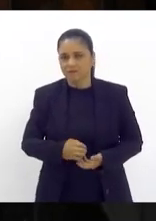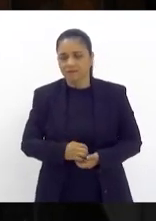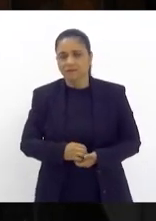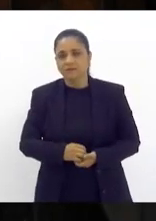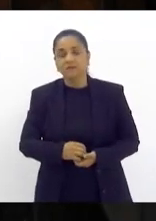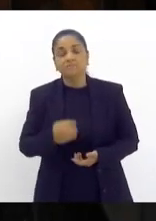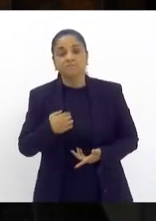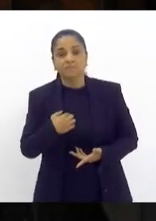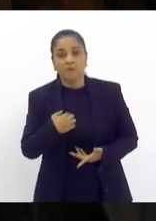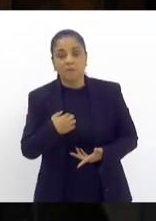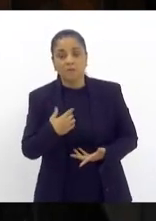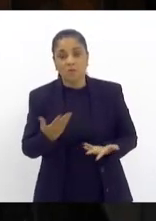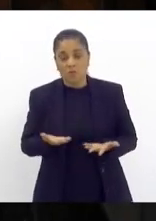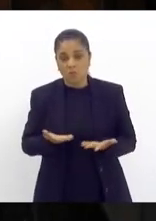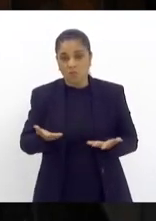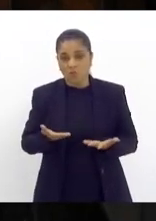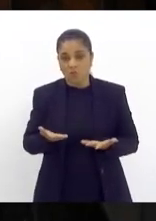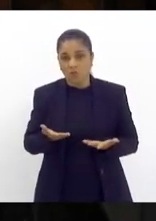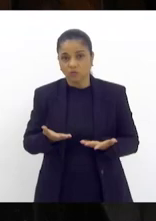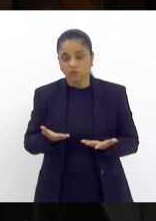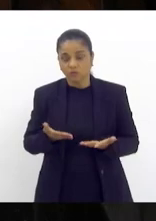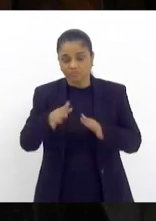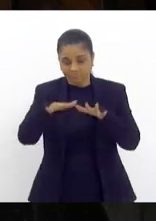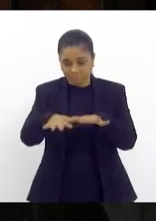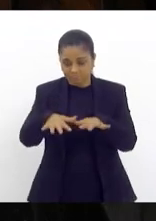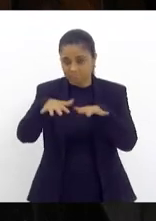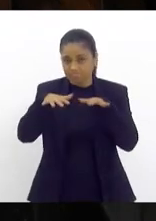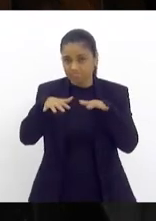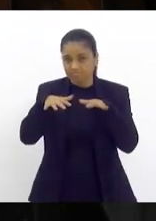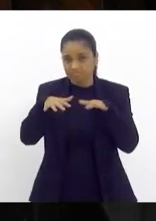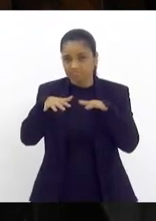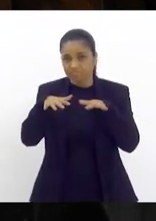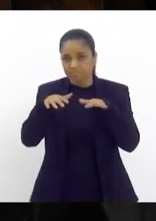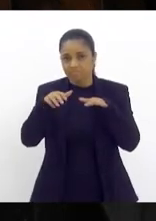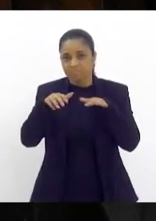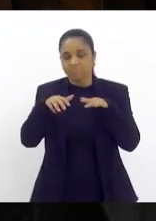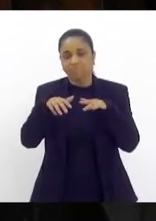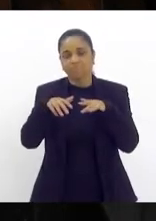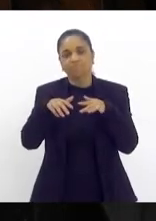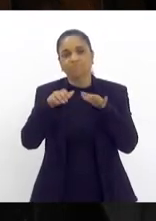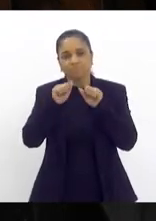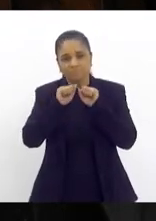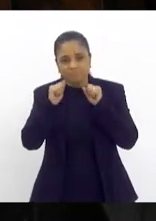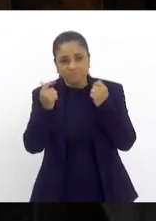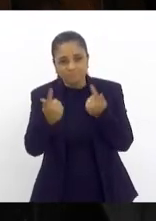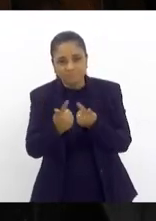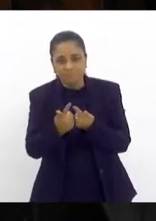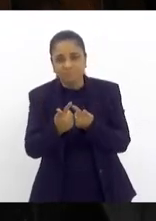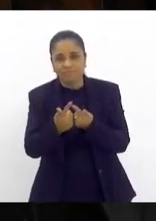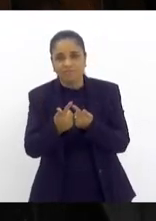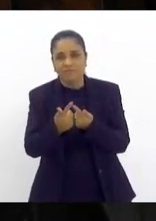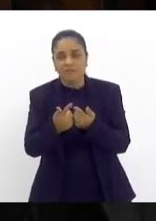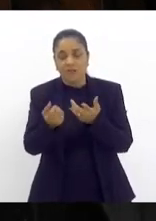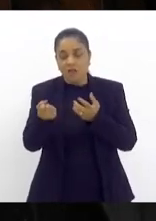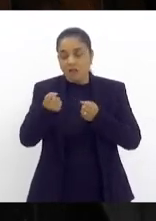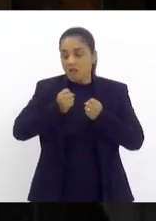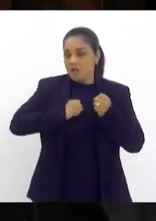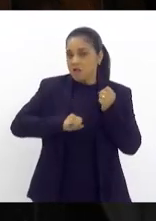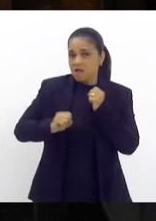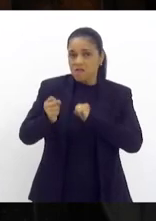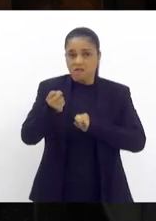Aí eu vejo uma sessão como a do dia de hoje, e todas as outras que precedem. A ânsia que nós